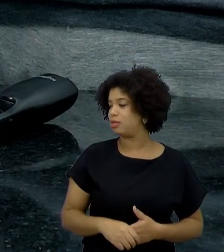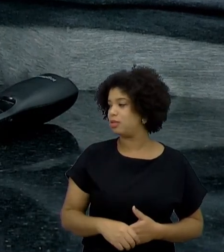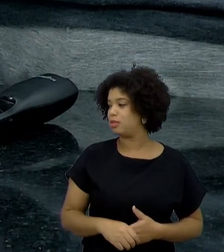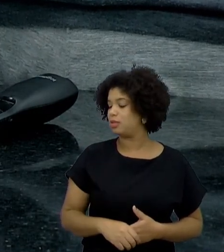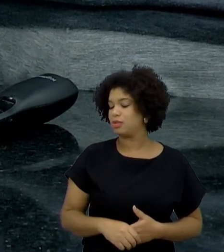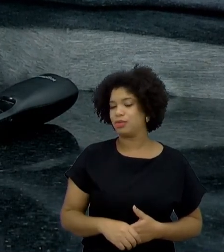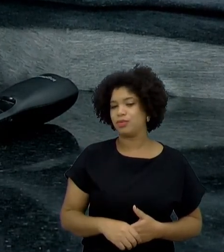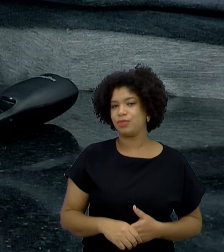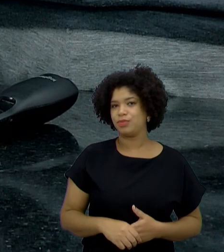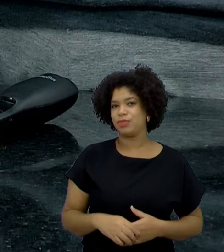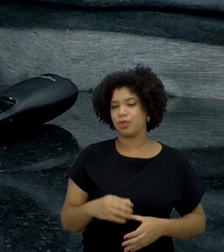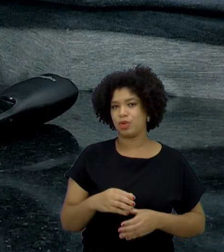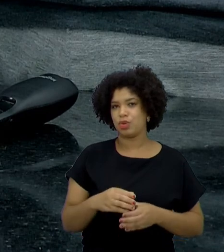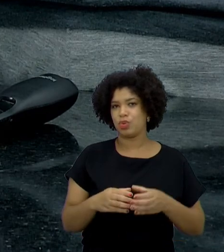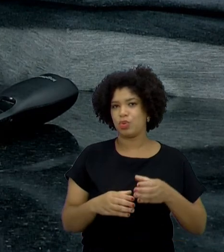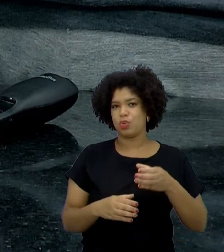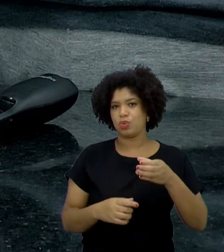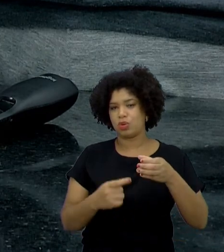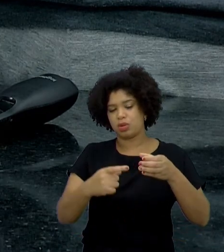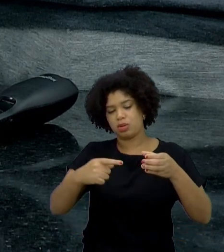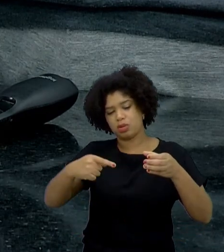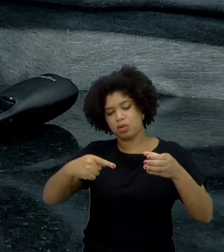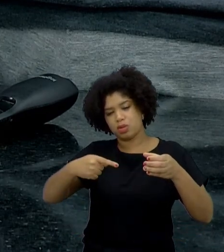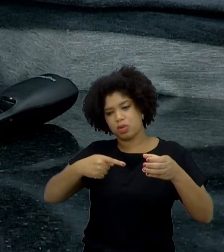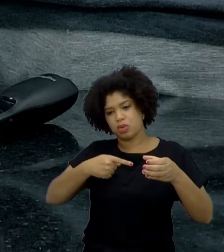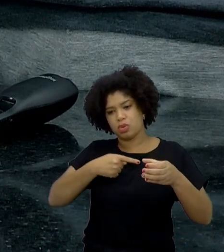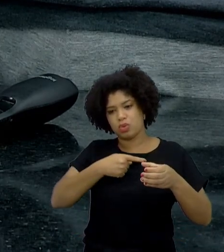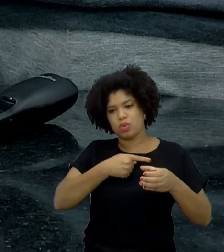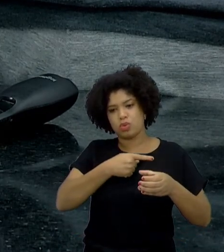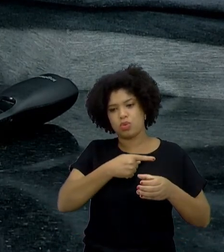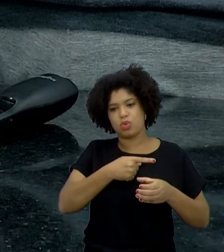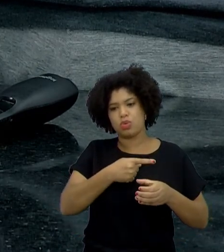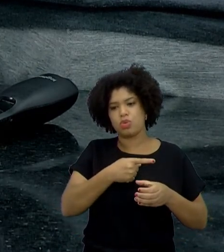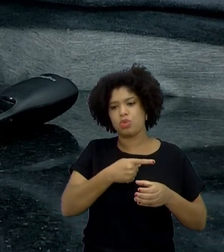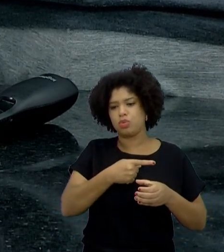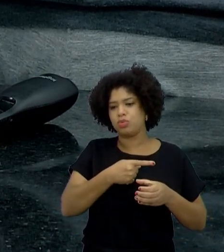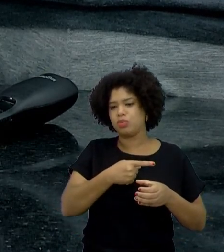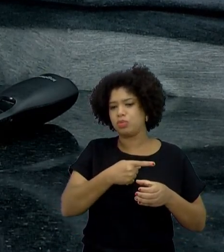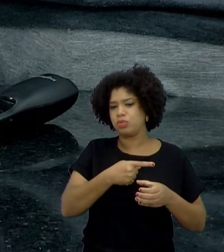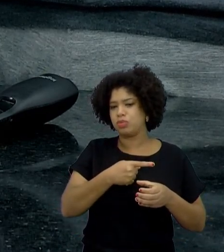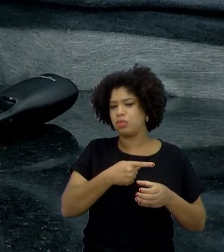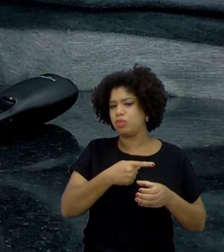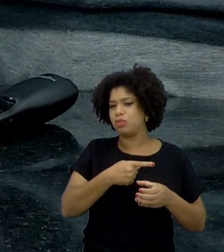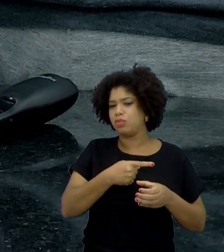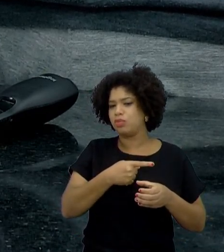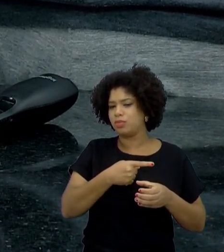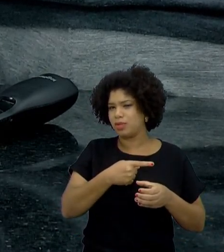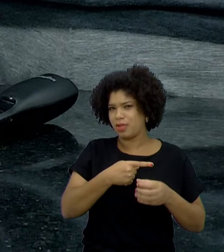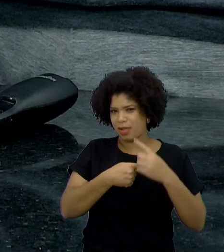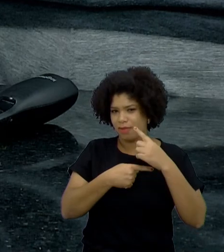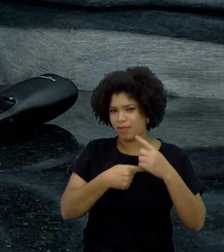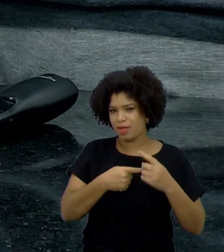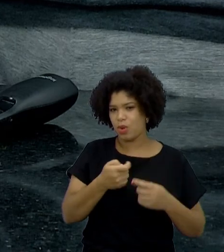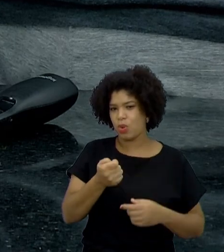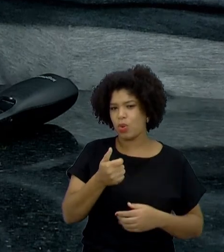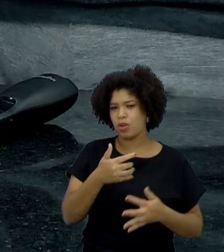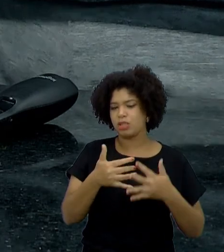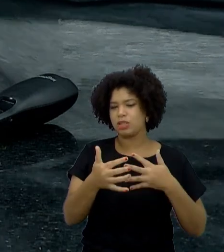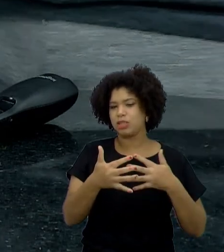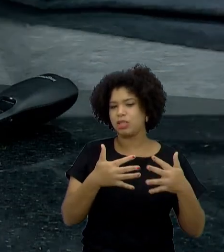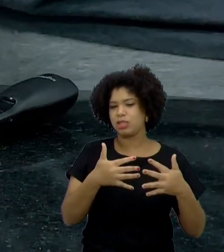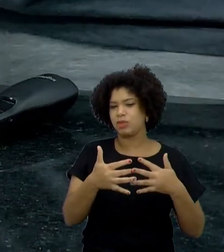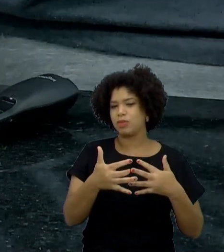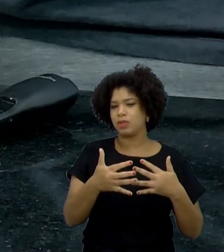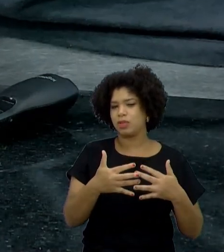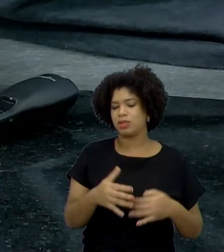perdão, dessa garrafa encostada aqui na superfície. Quase transparente, né?